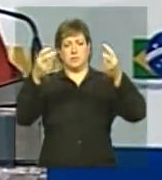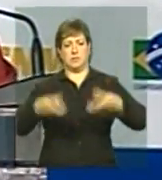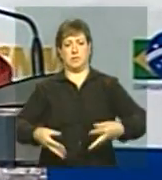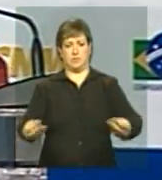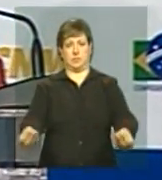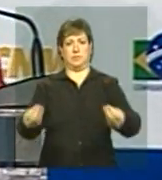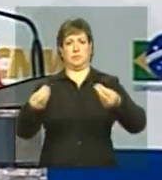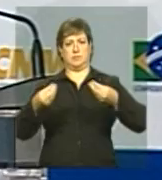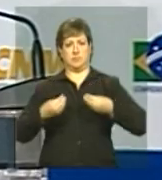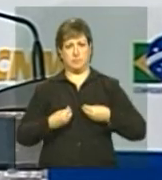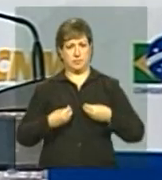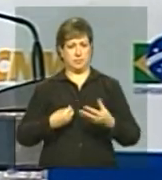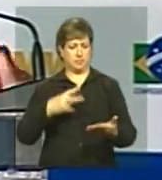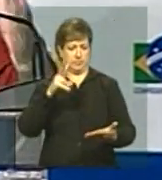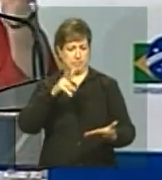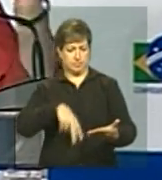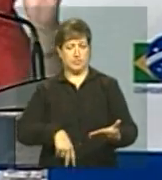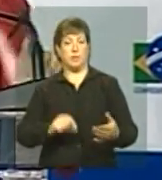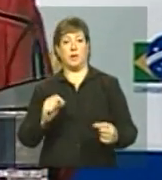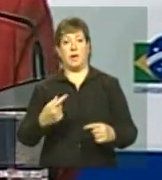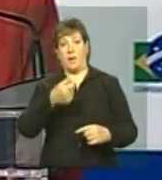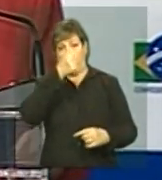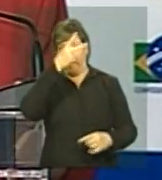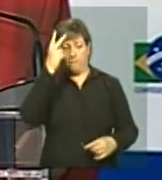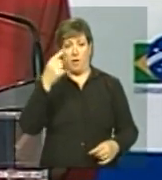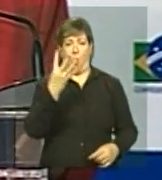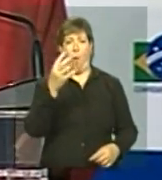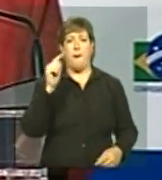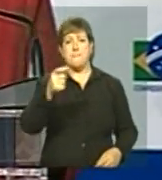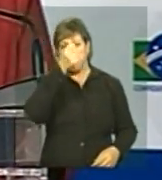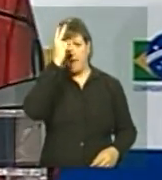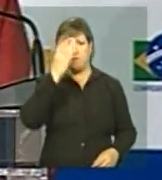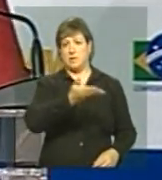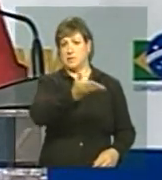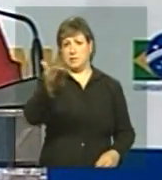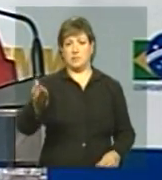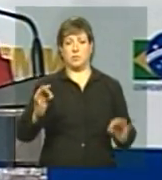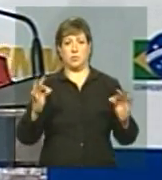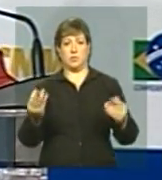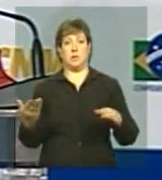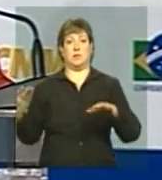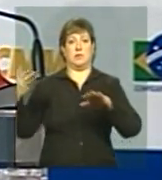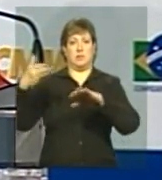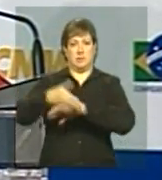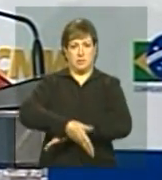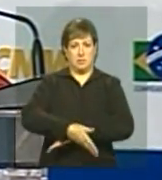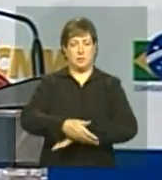dado aqui, que os prefeitos, que 4 mil prefeitos, entrarão